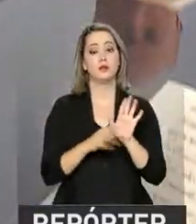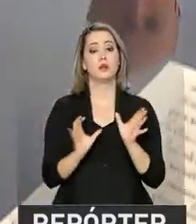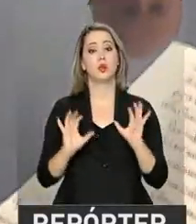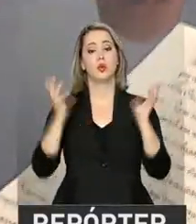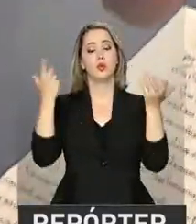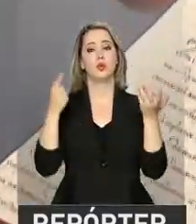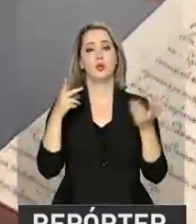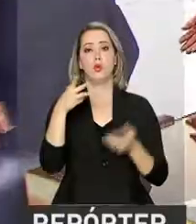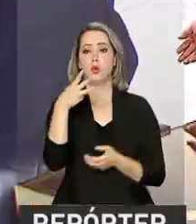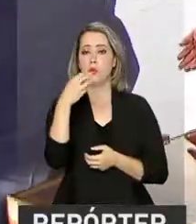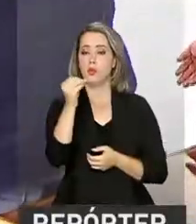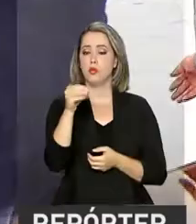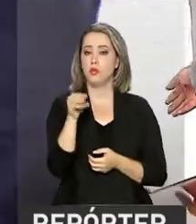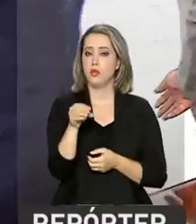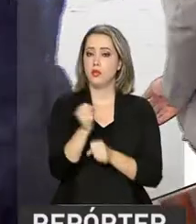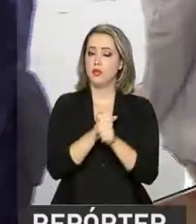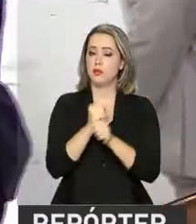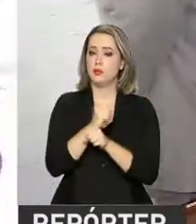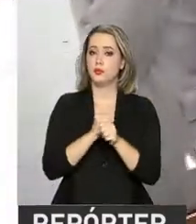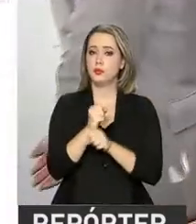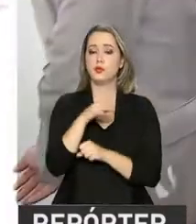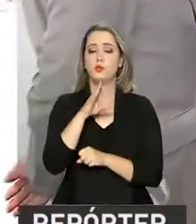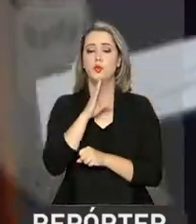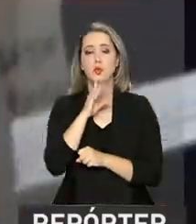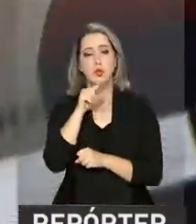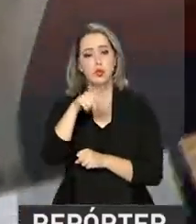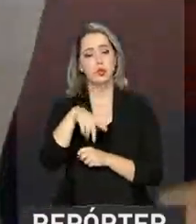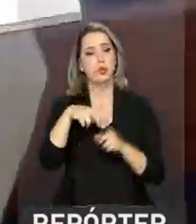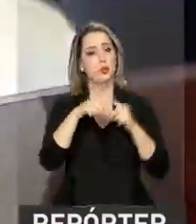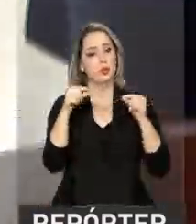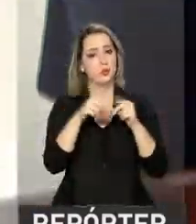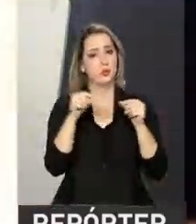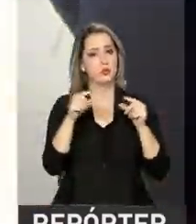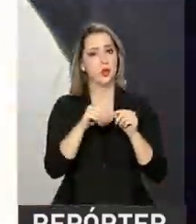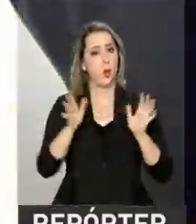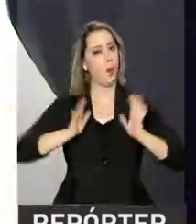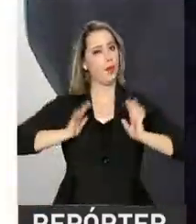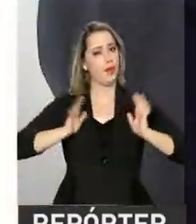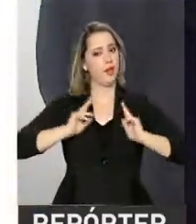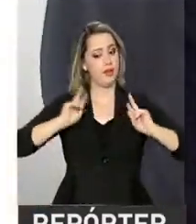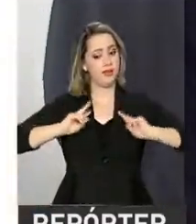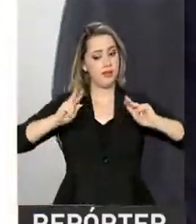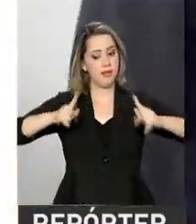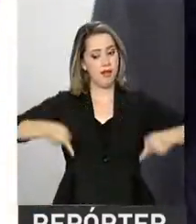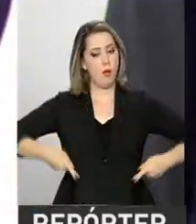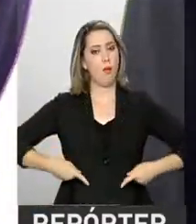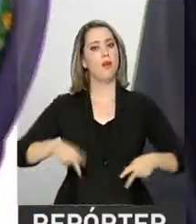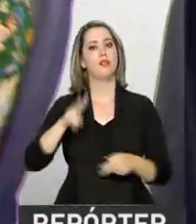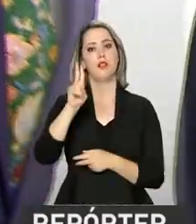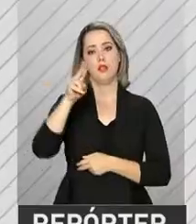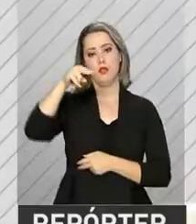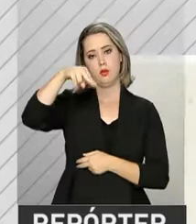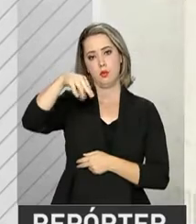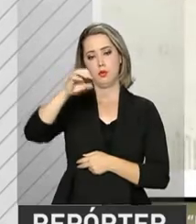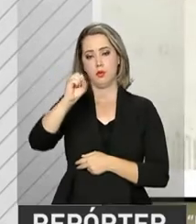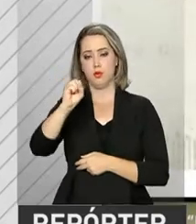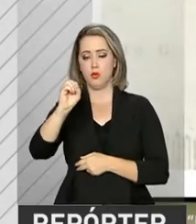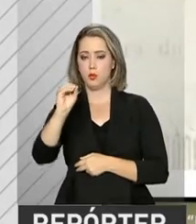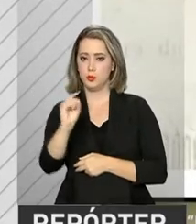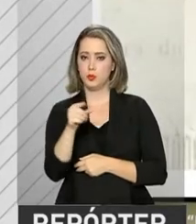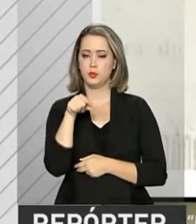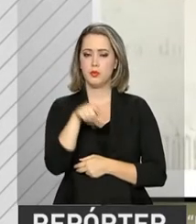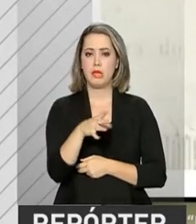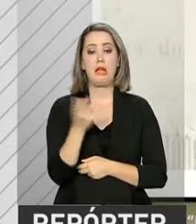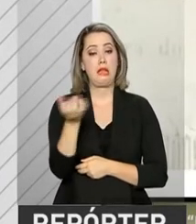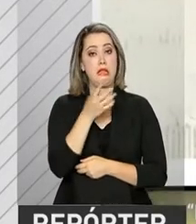dos 30 anos de reconhecimento de brasília como patrimônio cultural da humanidade pela unesco quem tiver